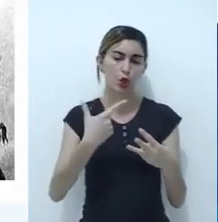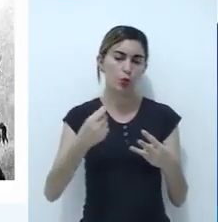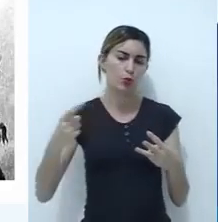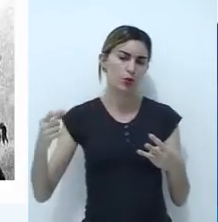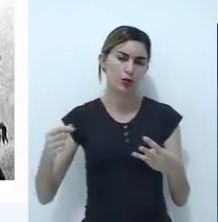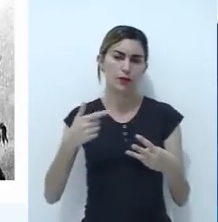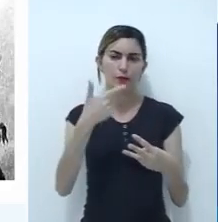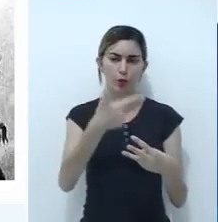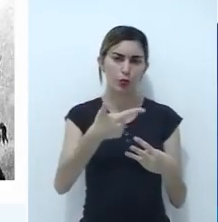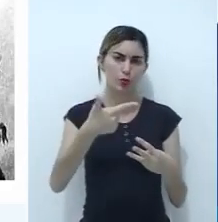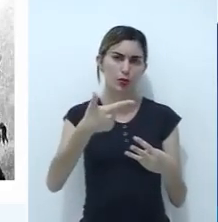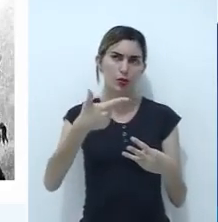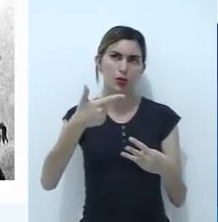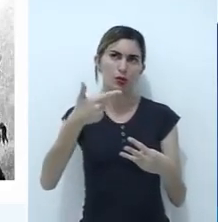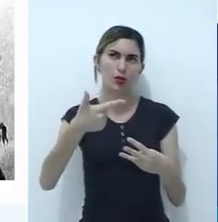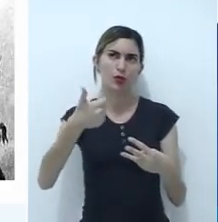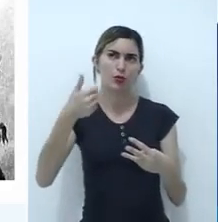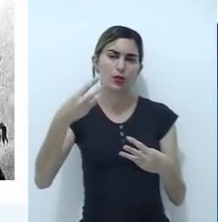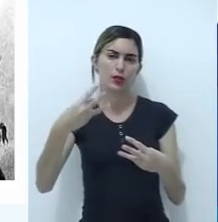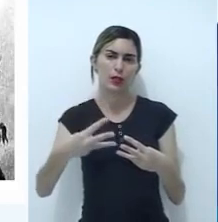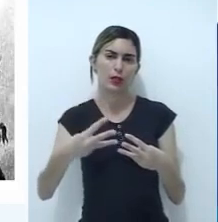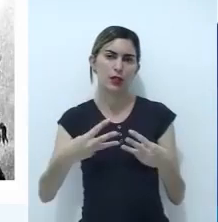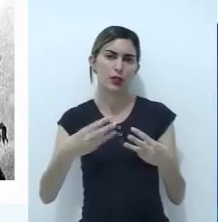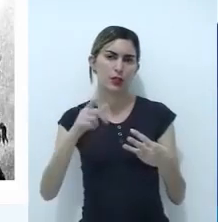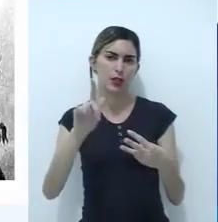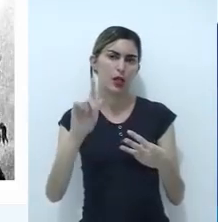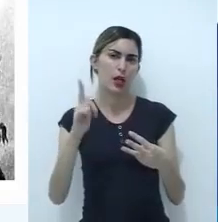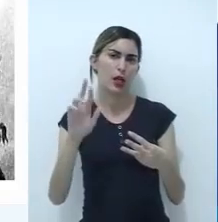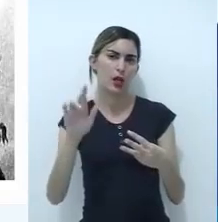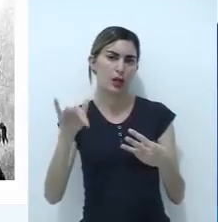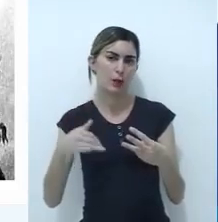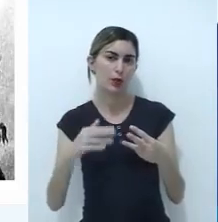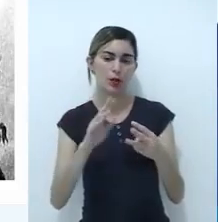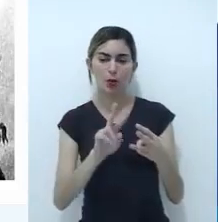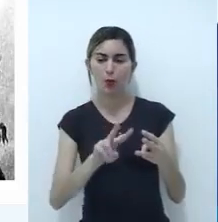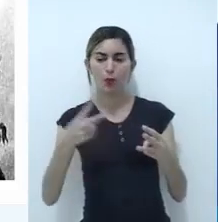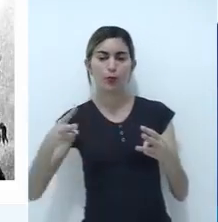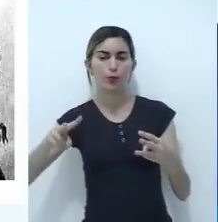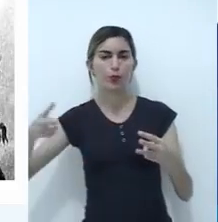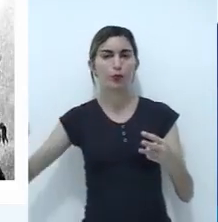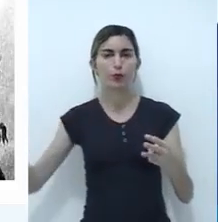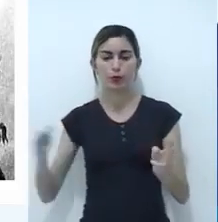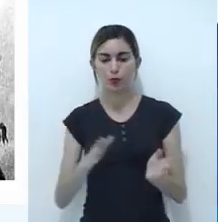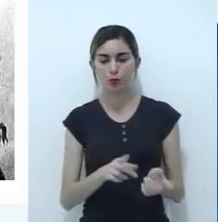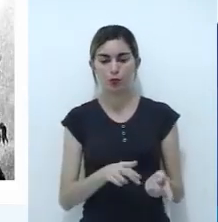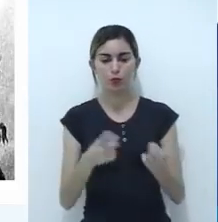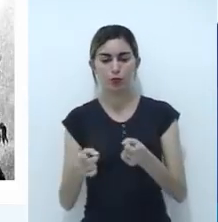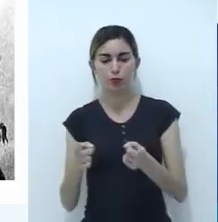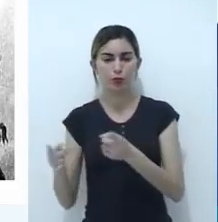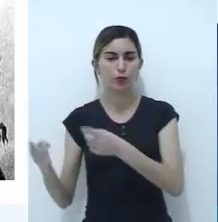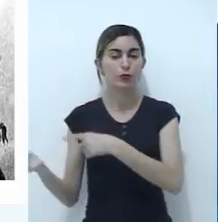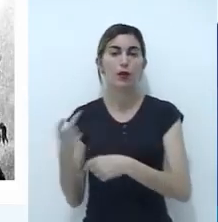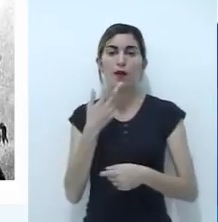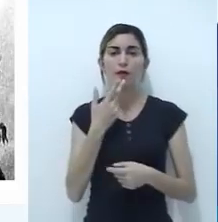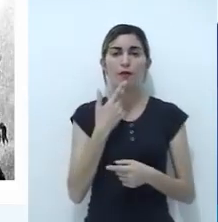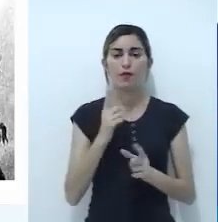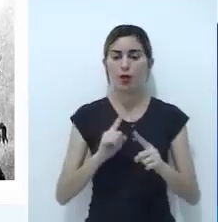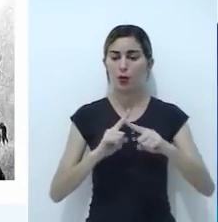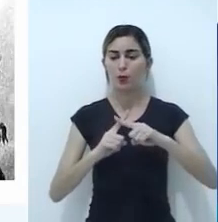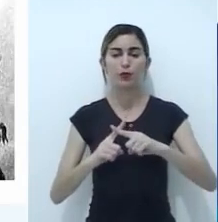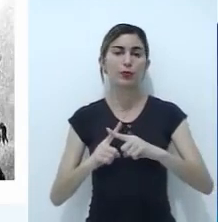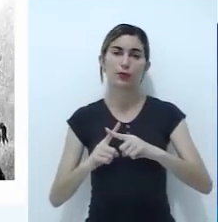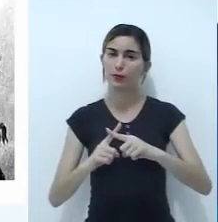tenho 213 gramas de cloro. O que é que está acontecendo? Uma proporção, né? E quando se fala de proporção, a gente fala